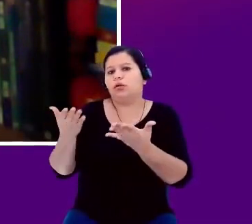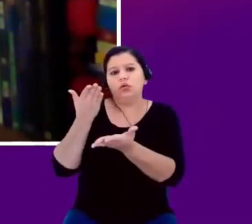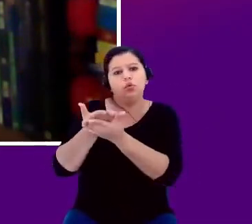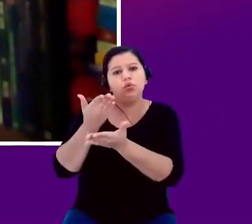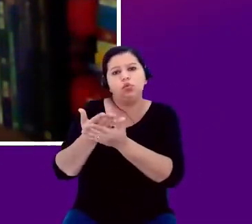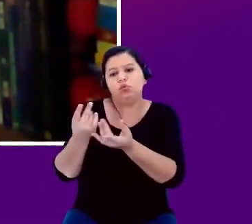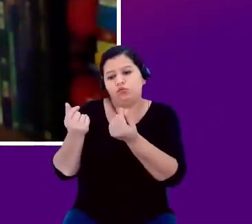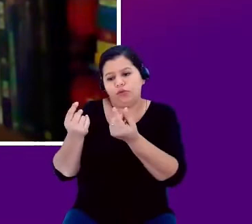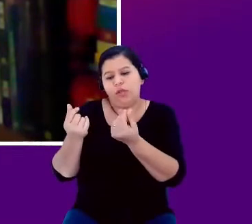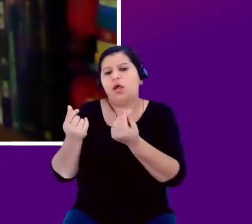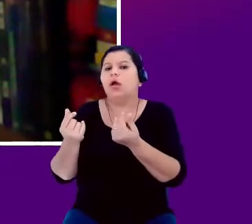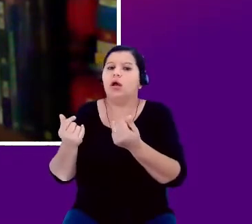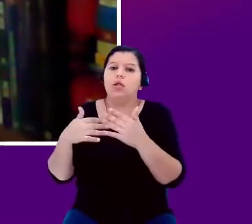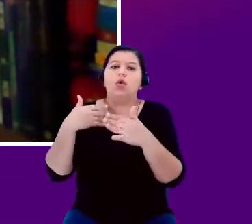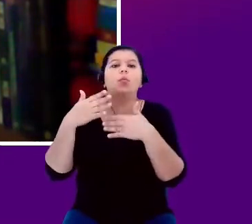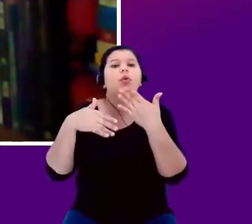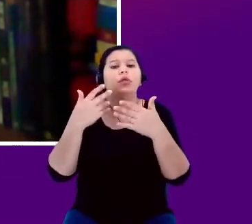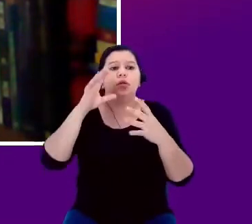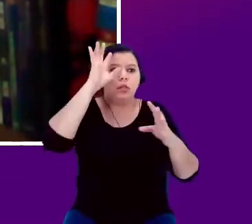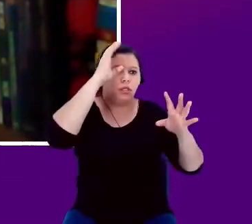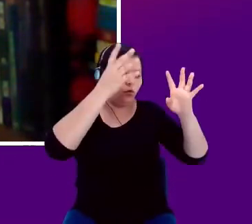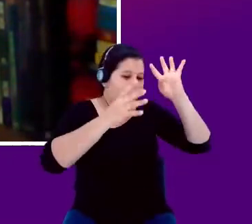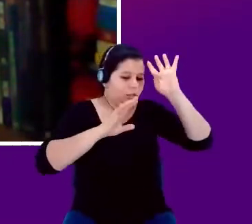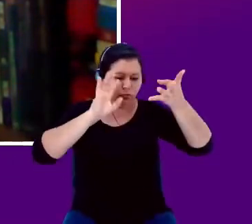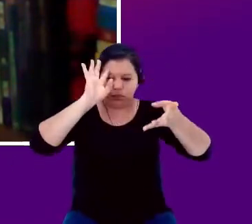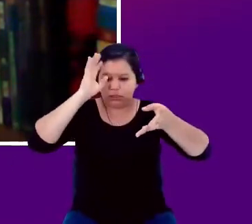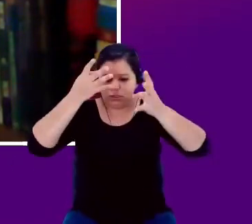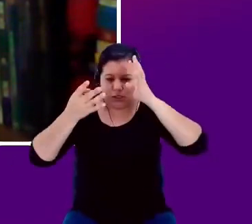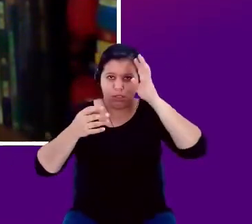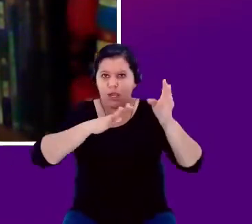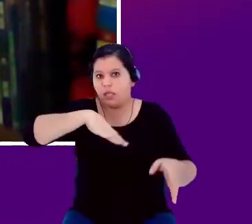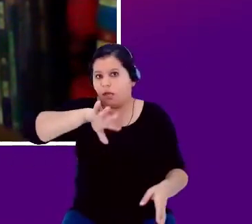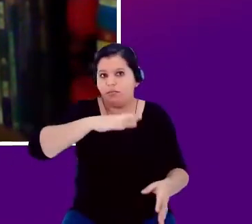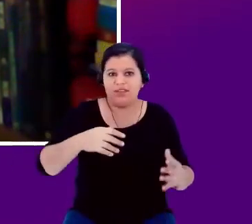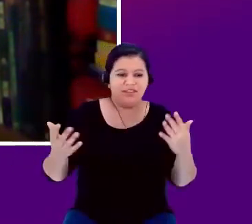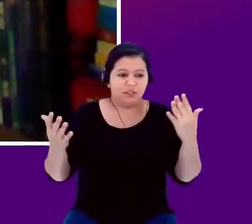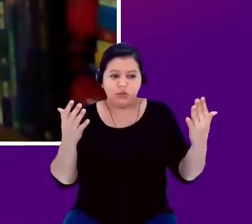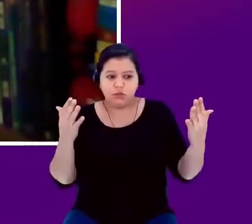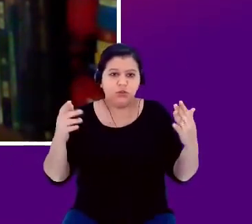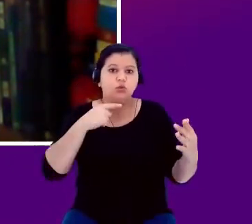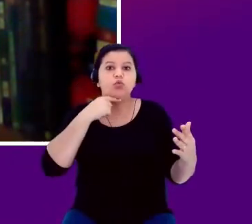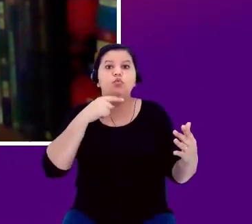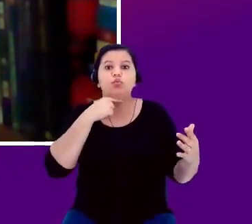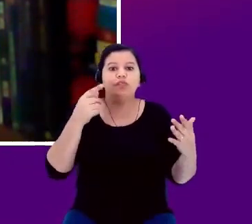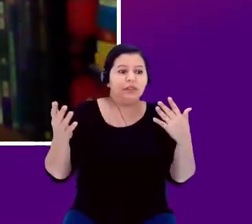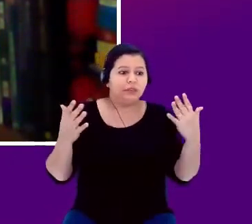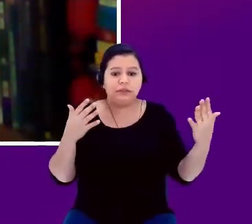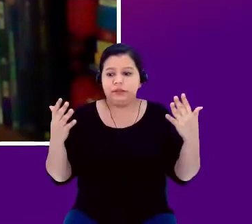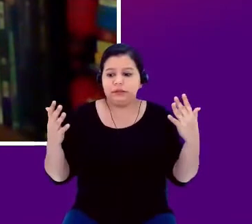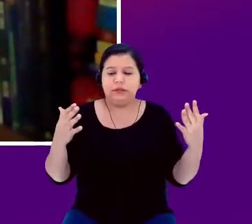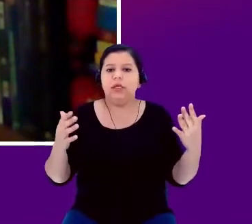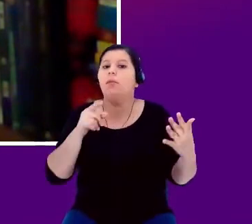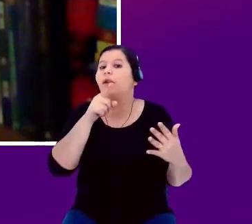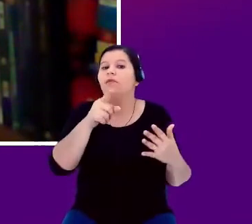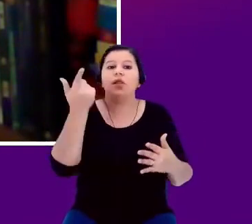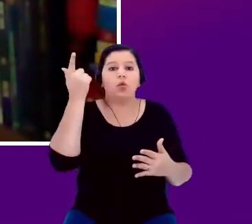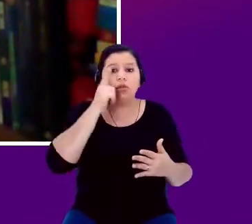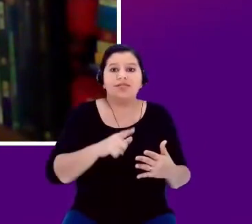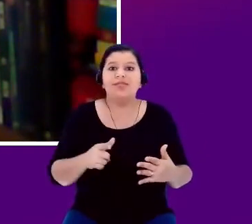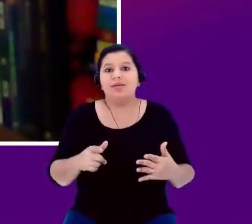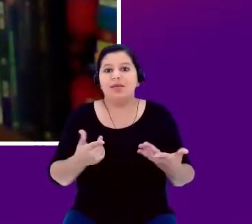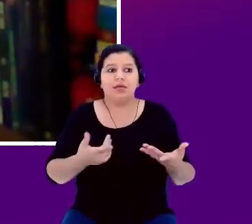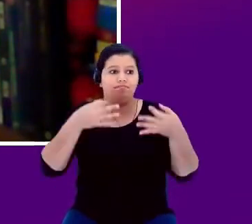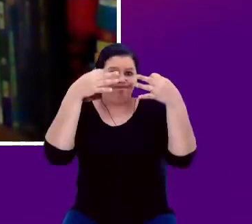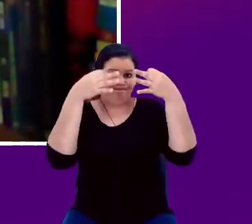baseada nisso, né? No processo de tomar decisões em ambiente de incerteza. E para que você possa sair do mundo da incerteza